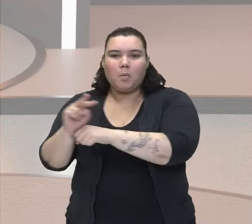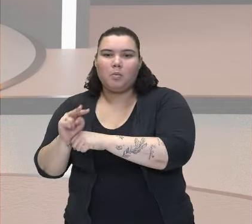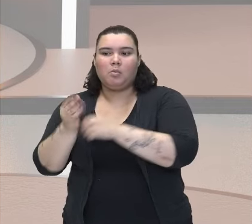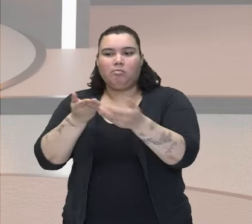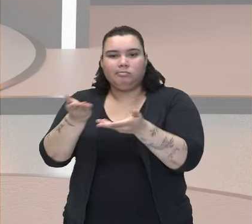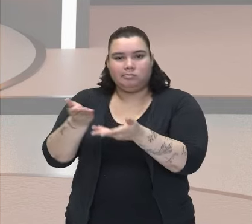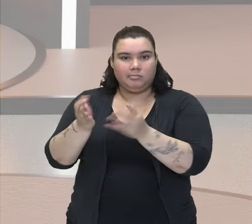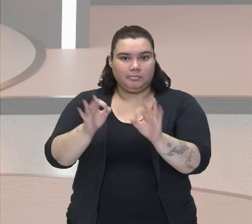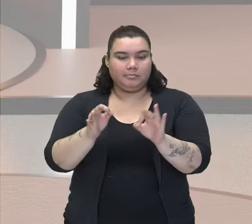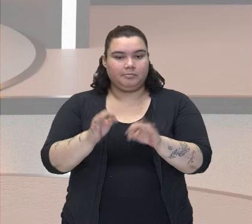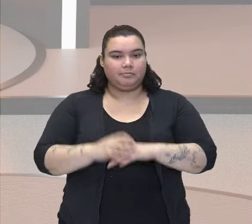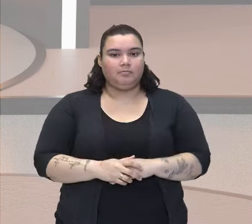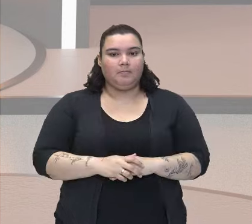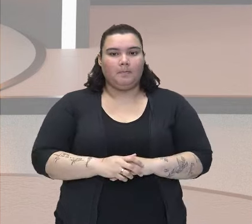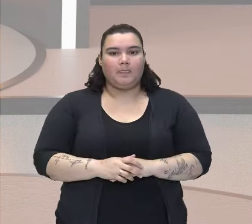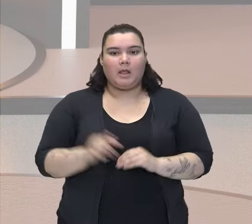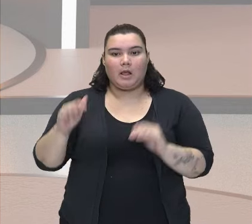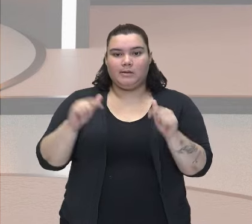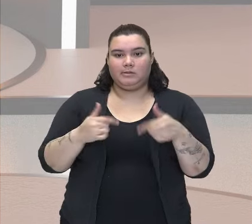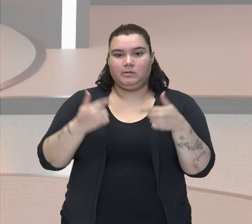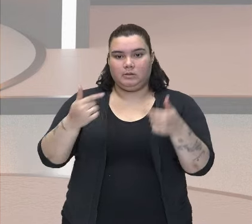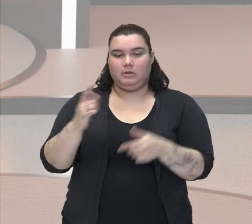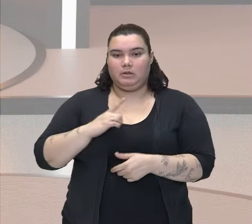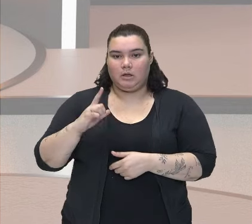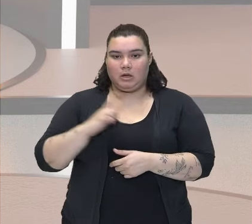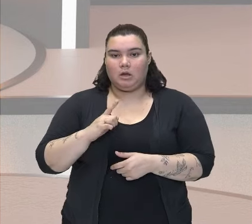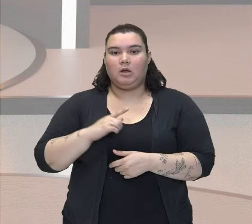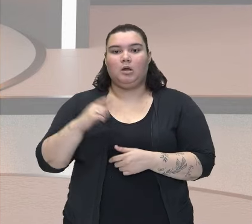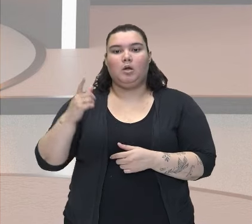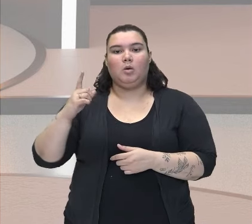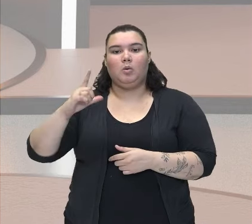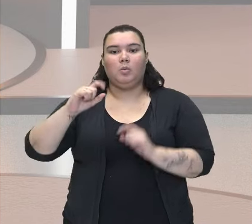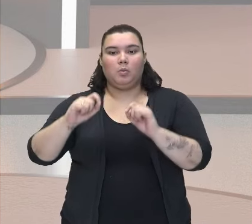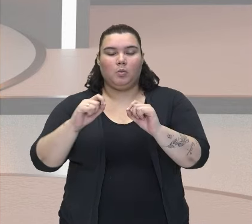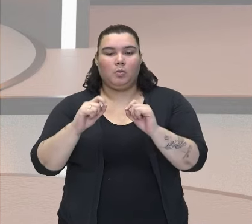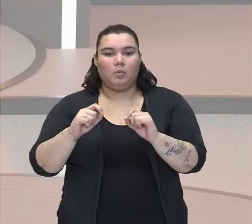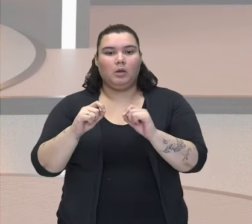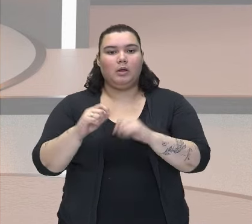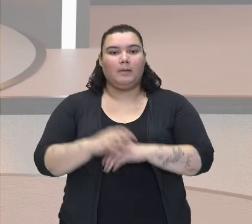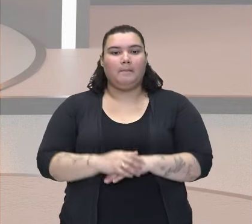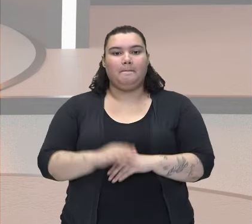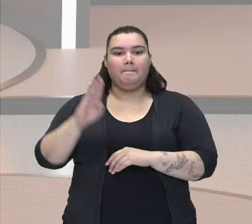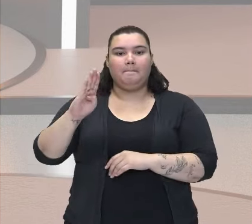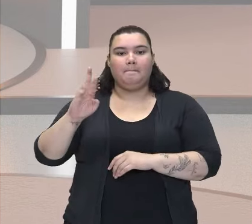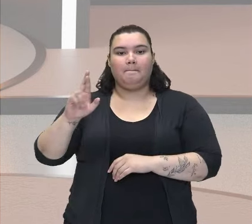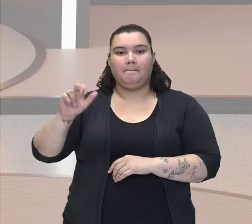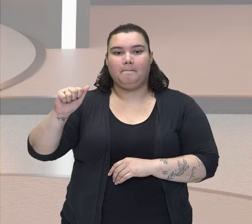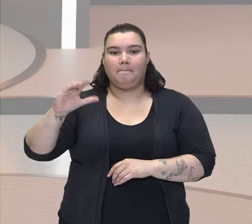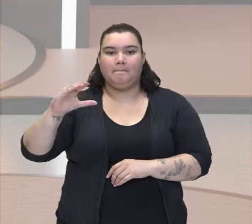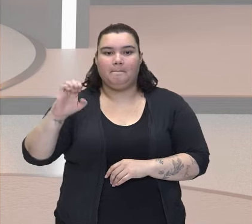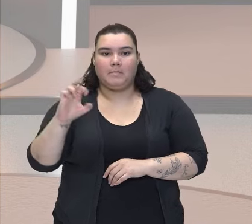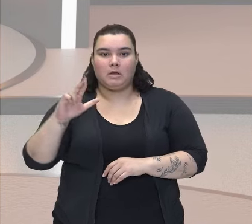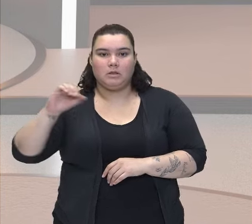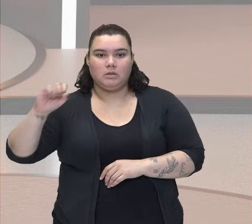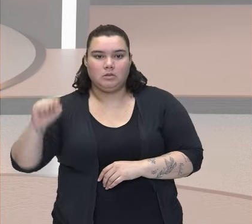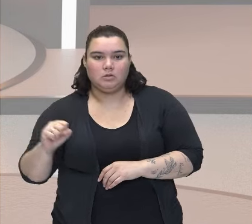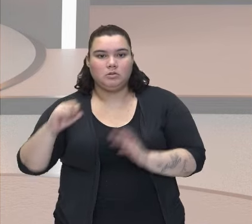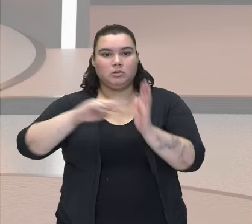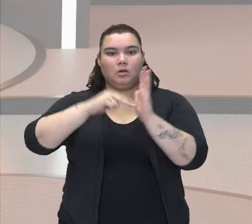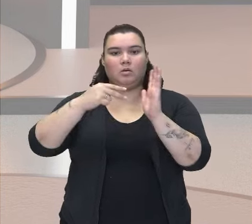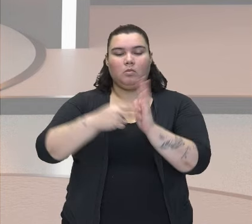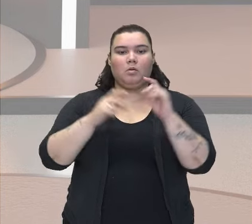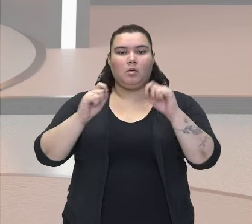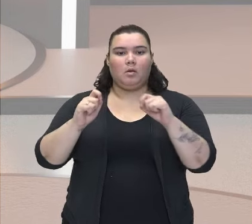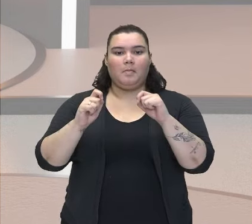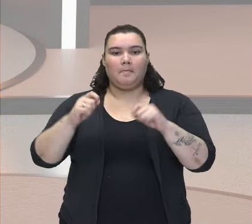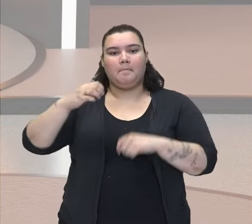atividades, gente, que são feitas, realizadas, nós teremos os braceiros, né? Que realizam a chamada